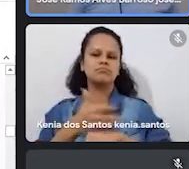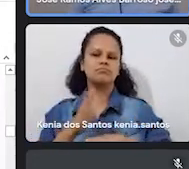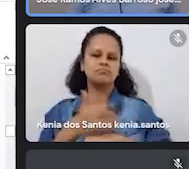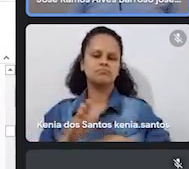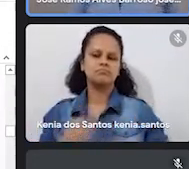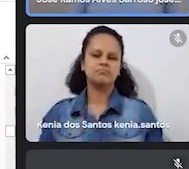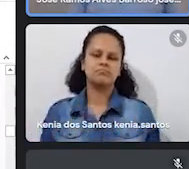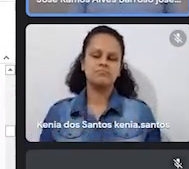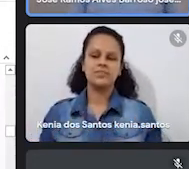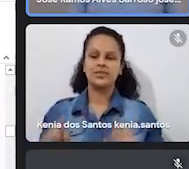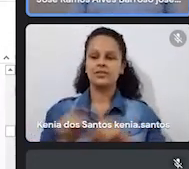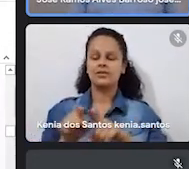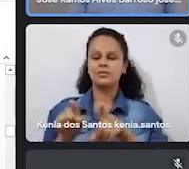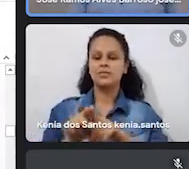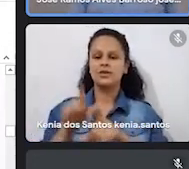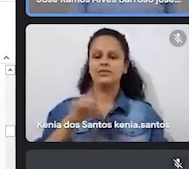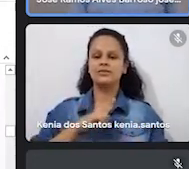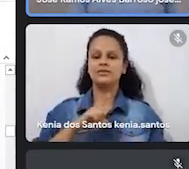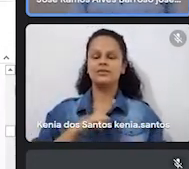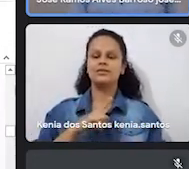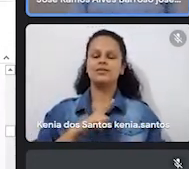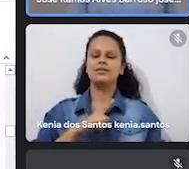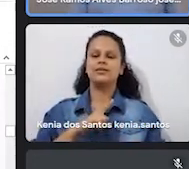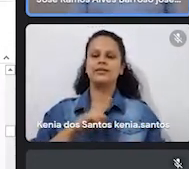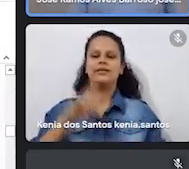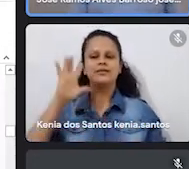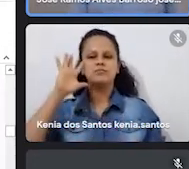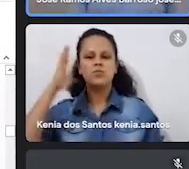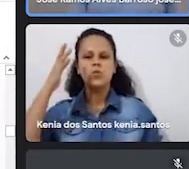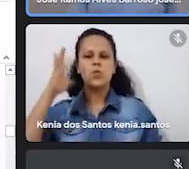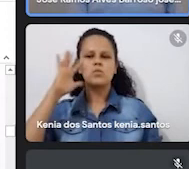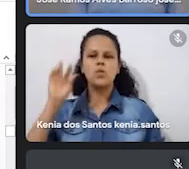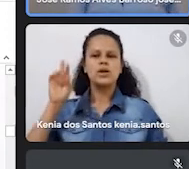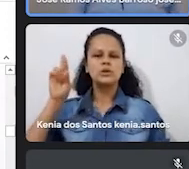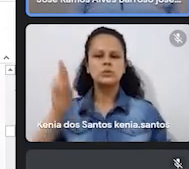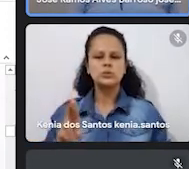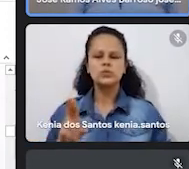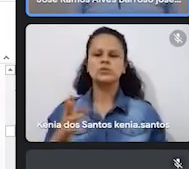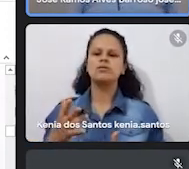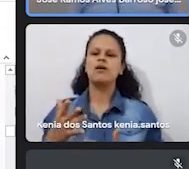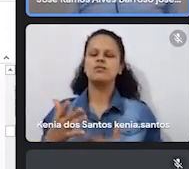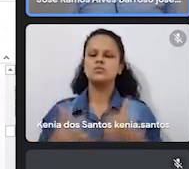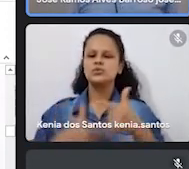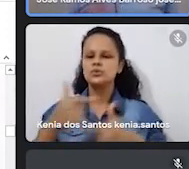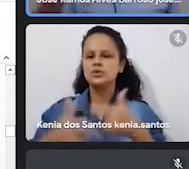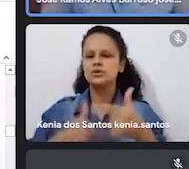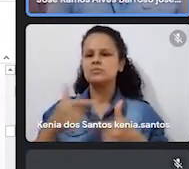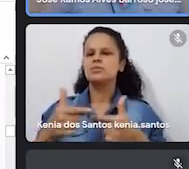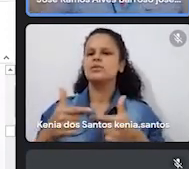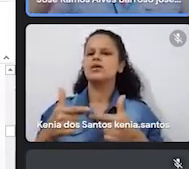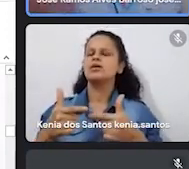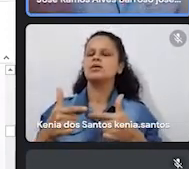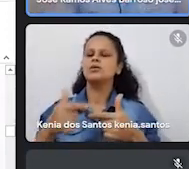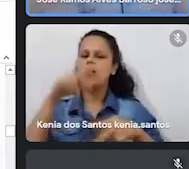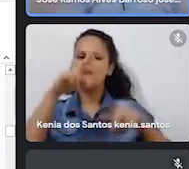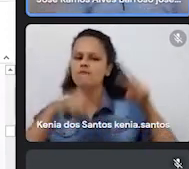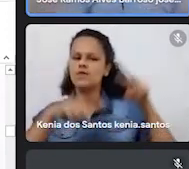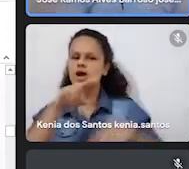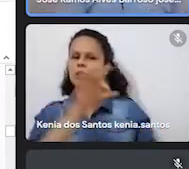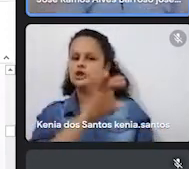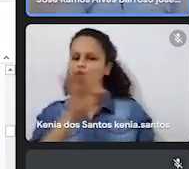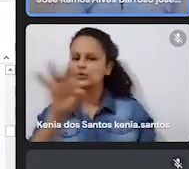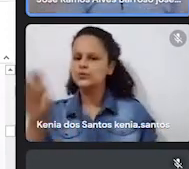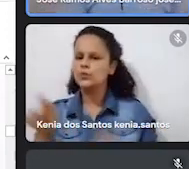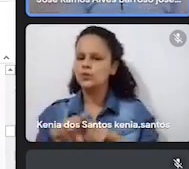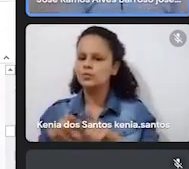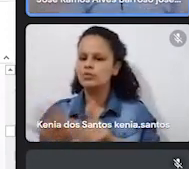Resultado dos testes de isolação elétrica realizados em equipamentos de proteção individual e